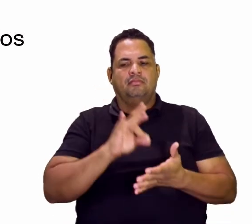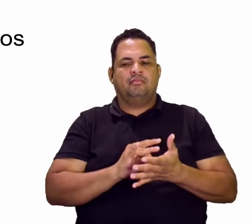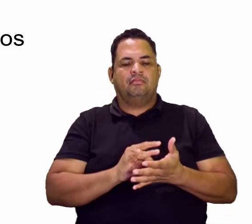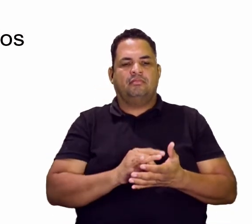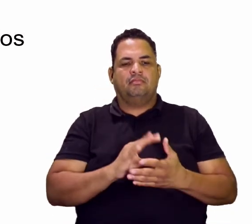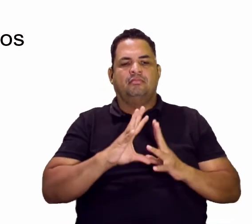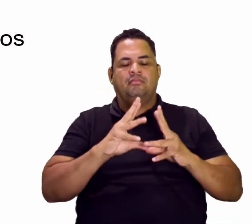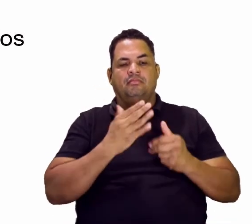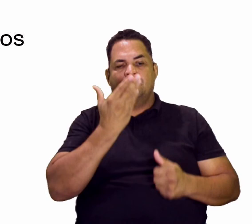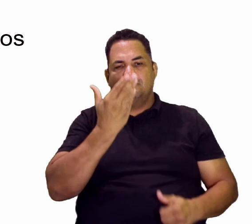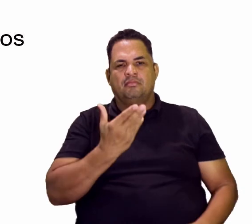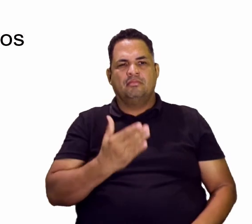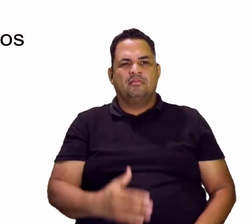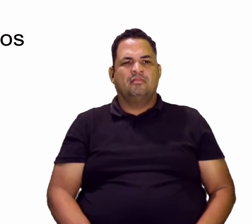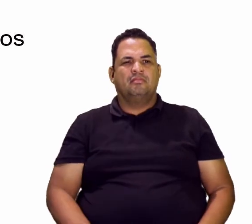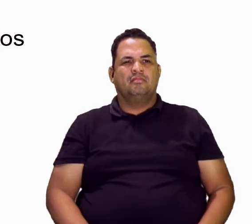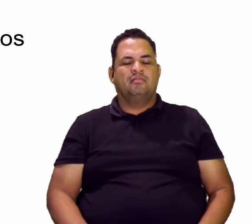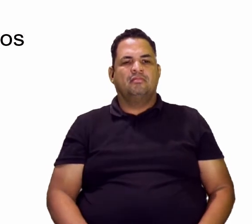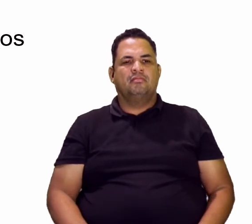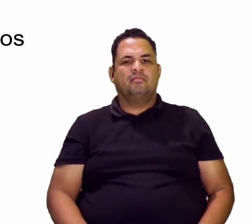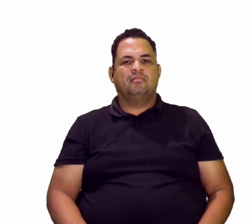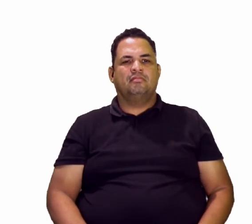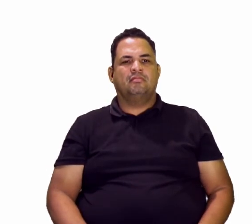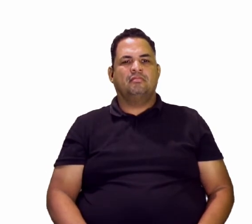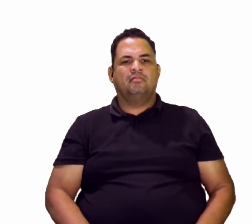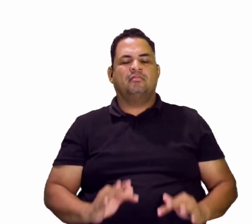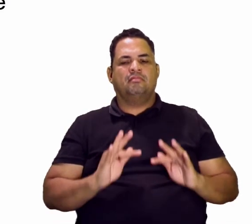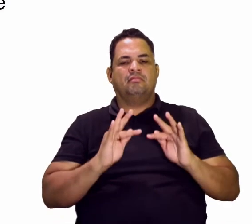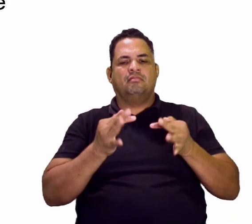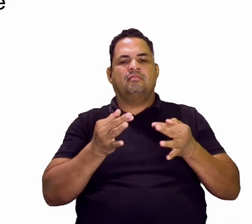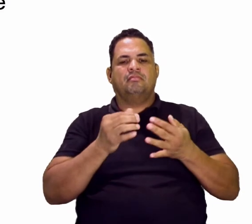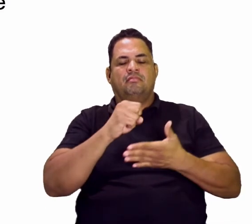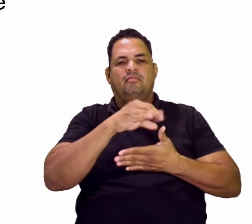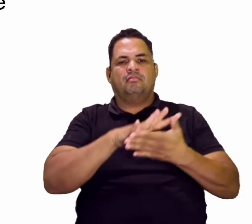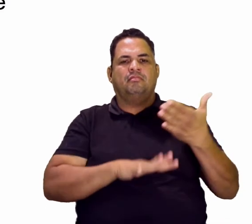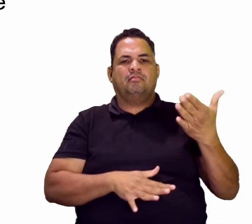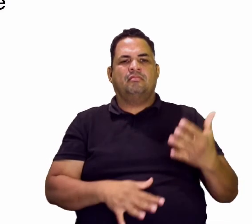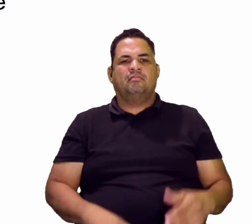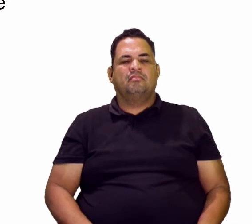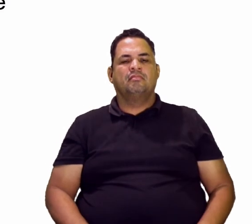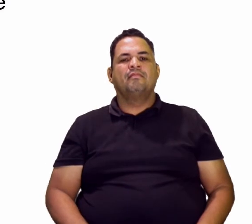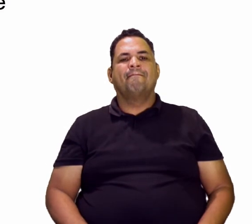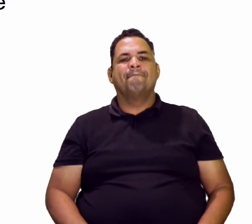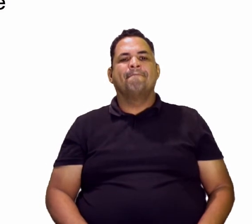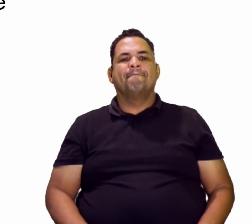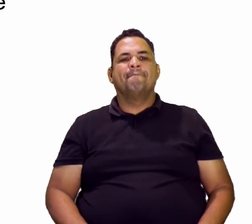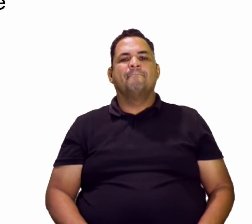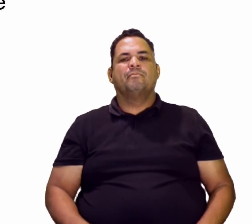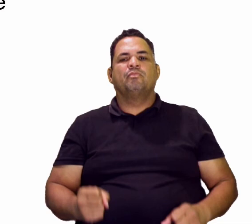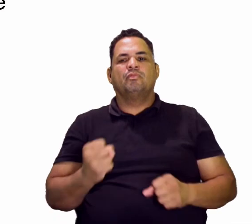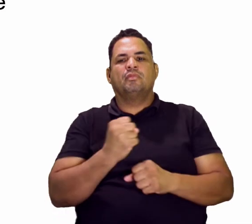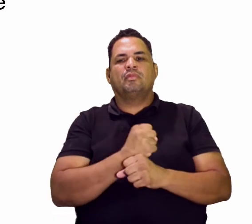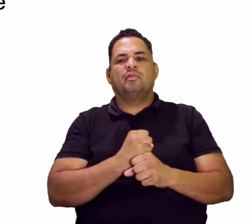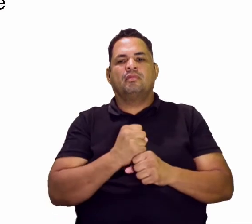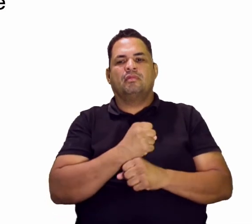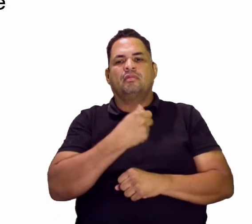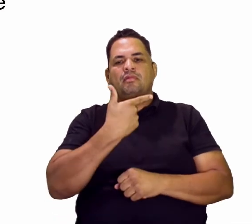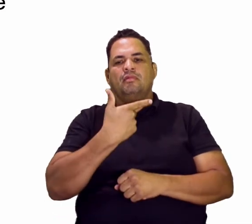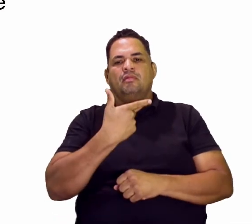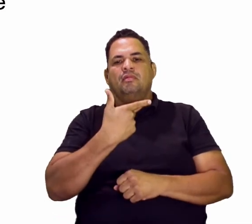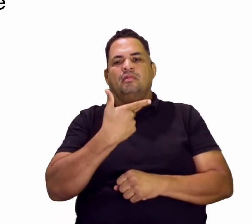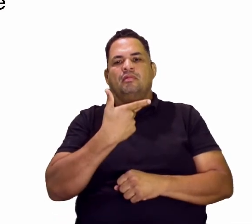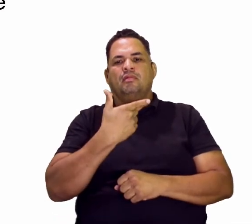verdadeiras. Tudo bem, galera? Então, vamos para a nossa última questão. No ano de